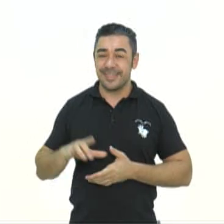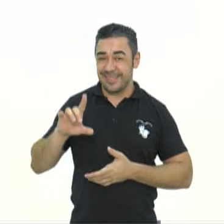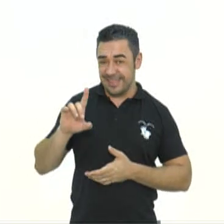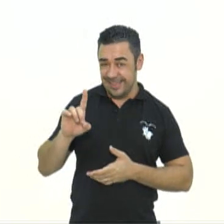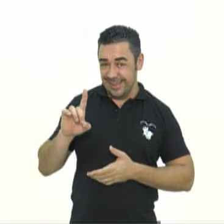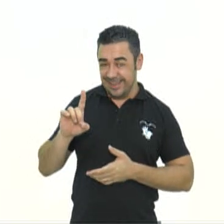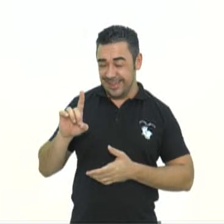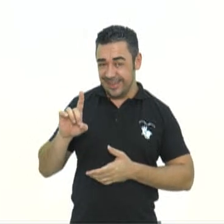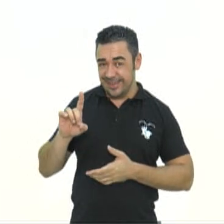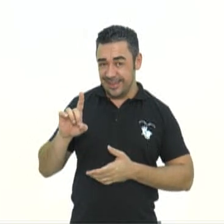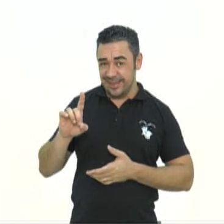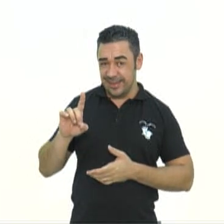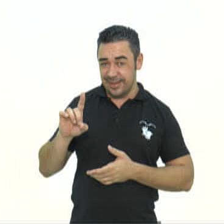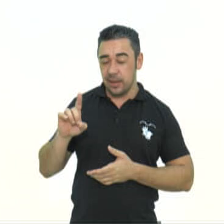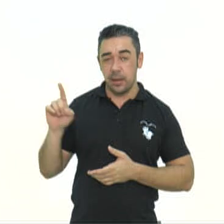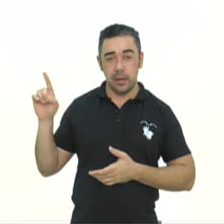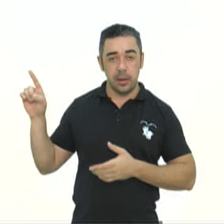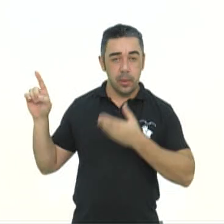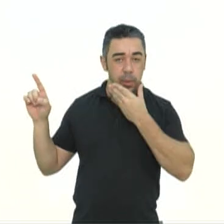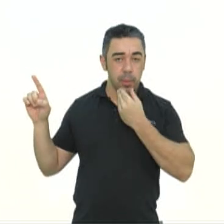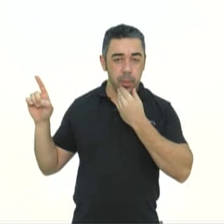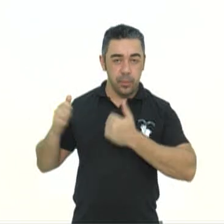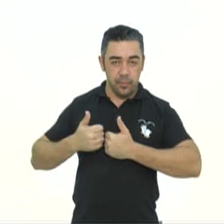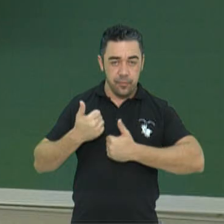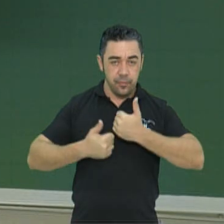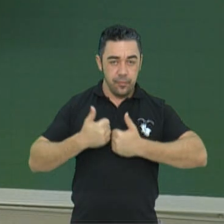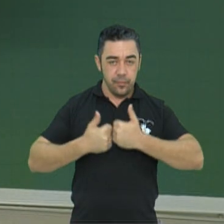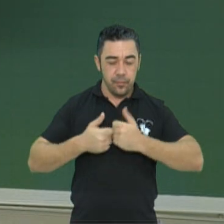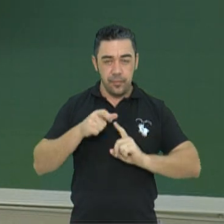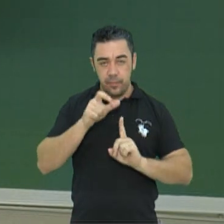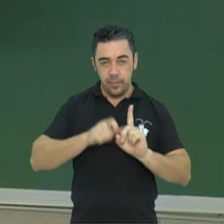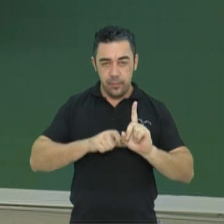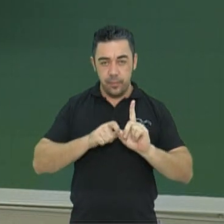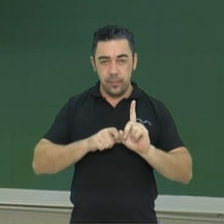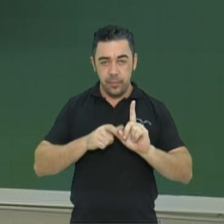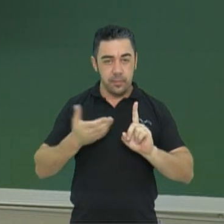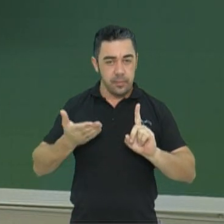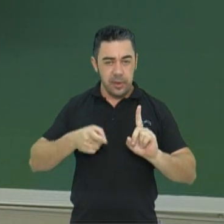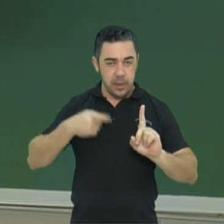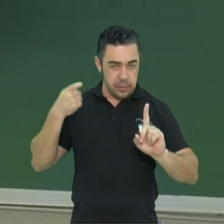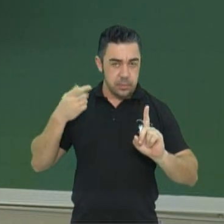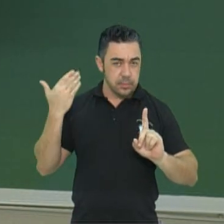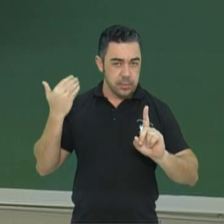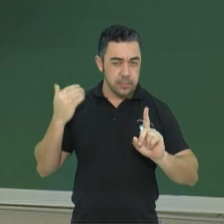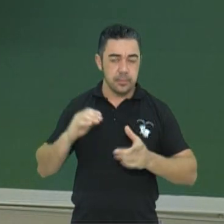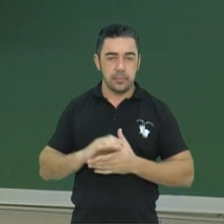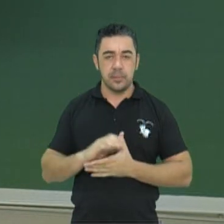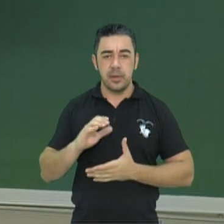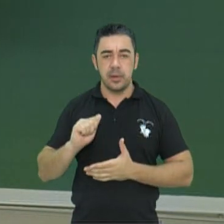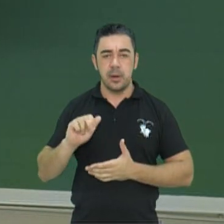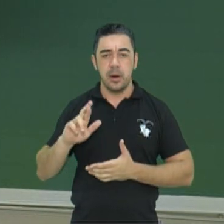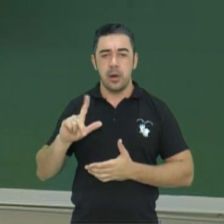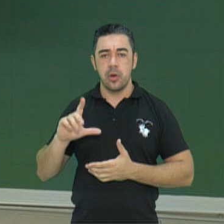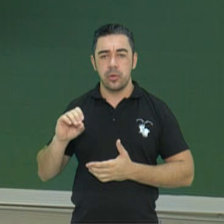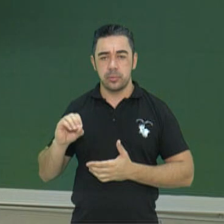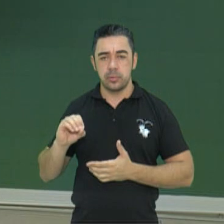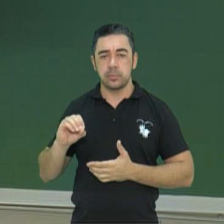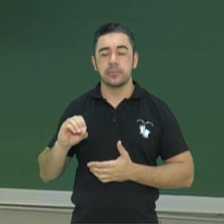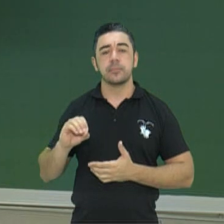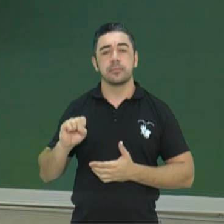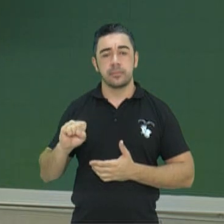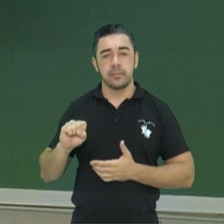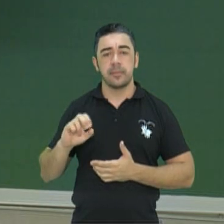Letra D é quem será? Um ex-jogador de futebol, Carlos Valderrama, era